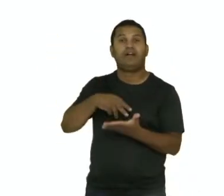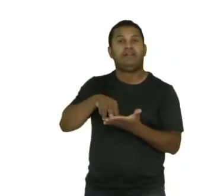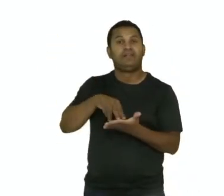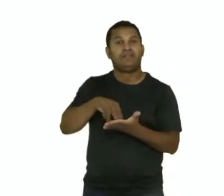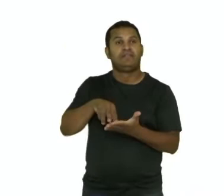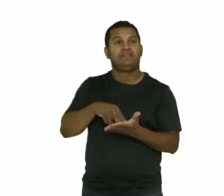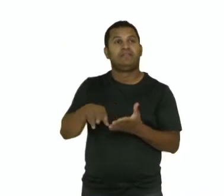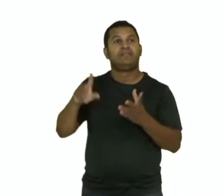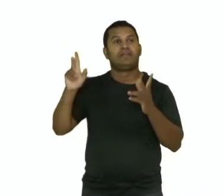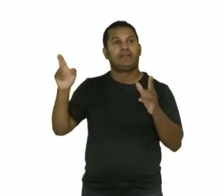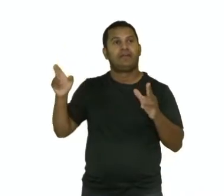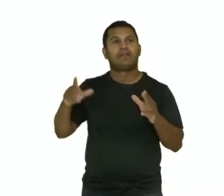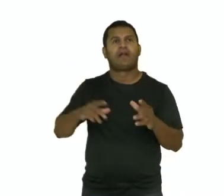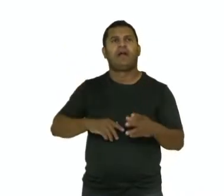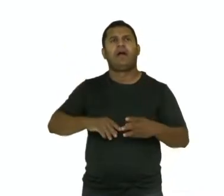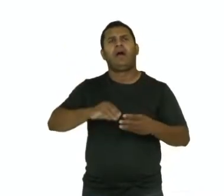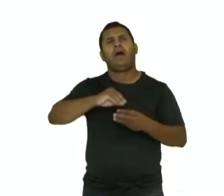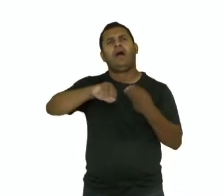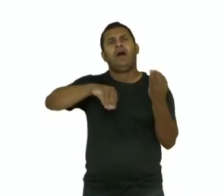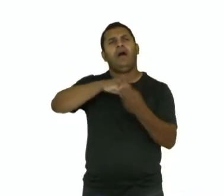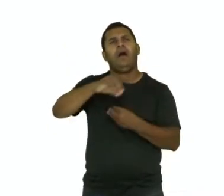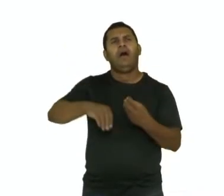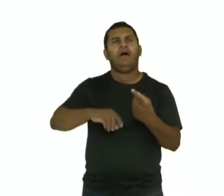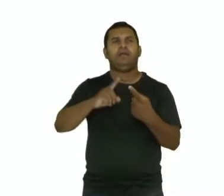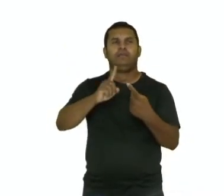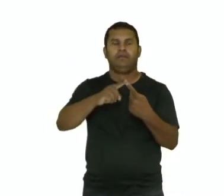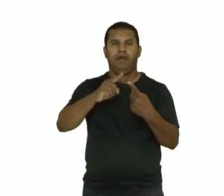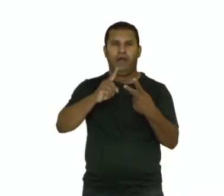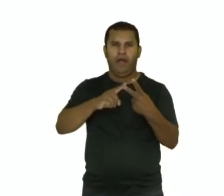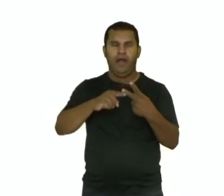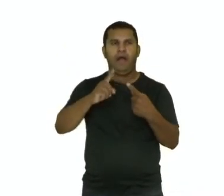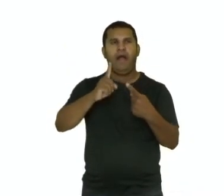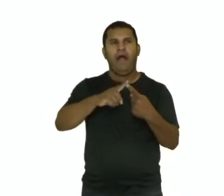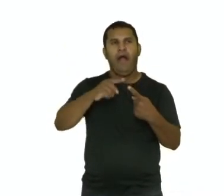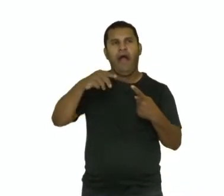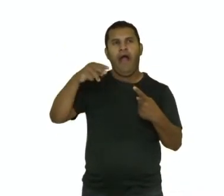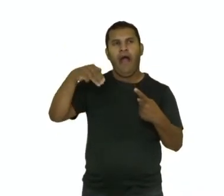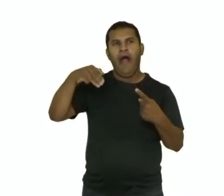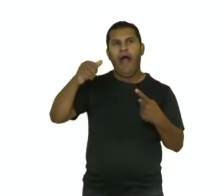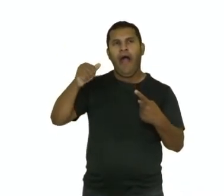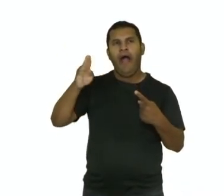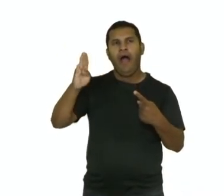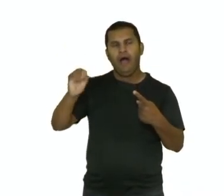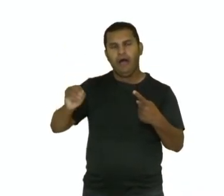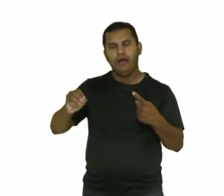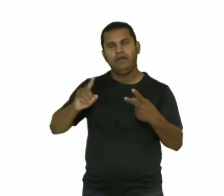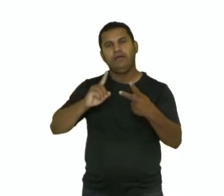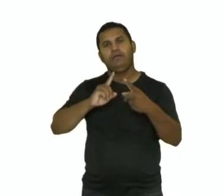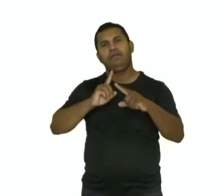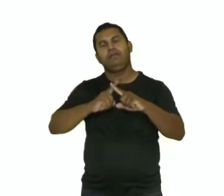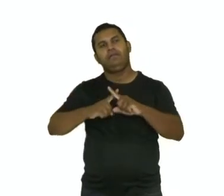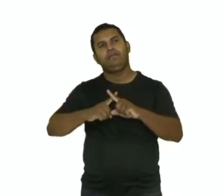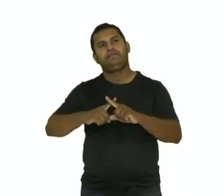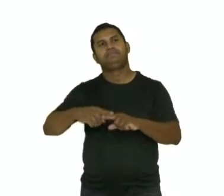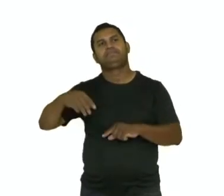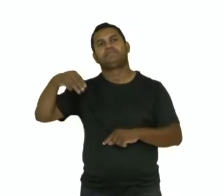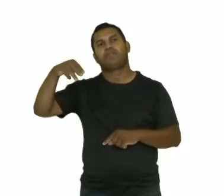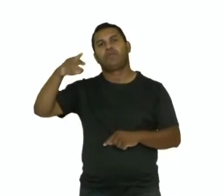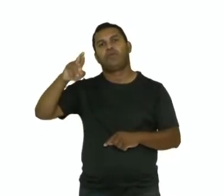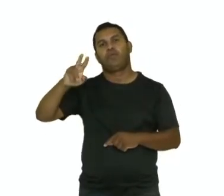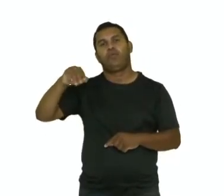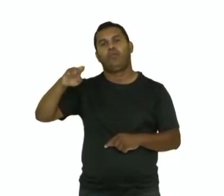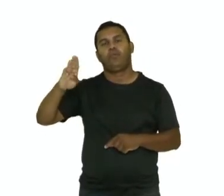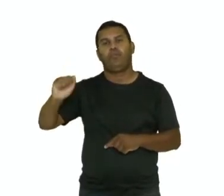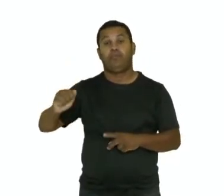rumba. Uma música muito conhecida do cha-cha-cha é La Enganadora. Ela foi a primeira música tocada